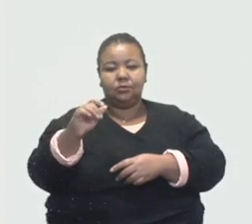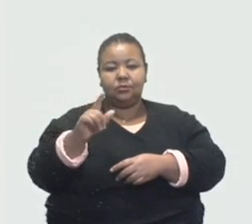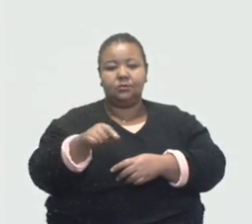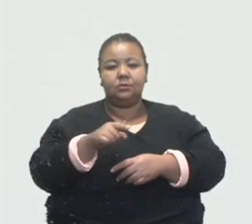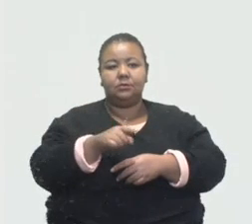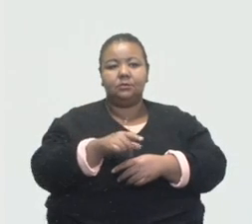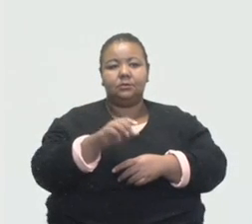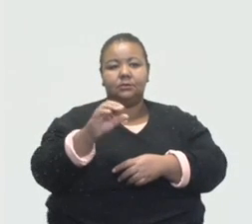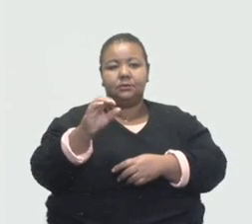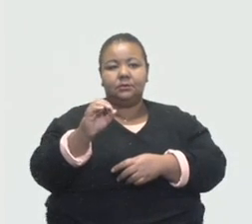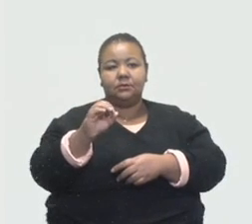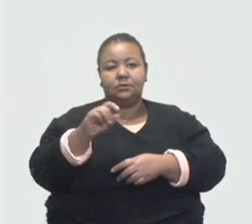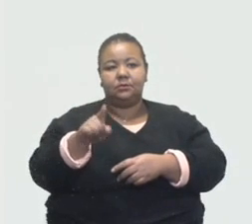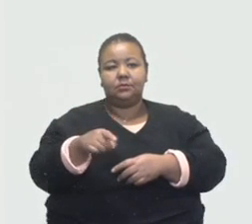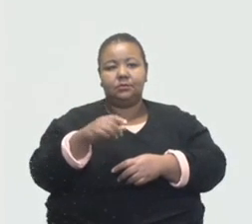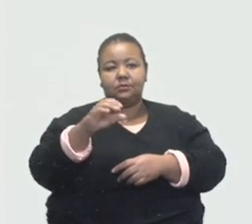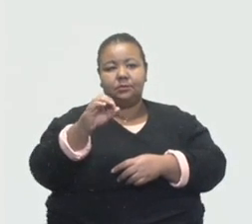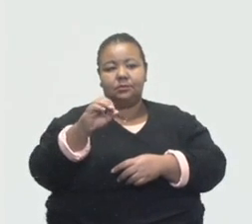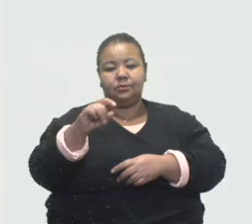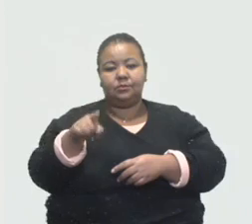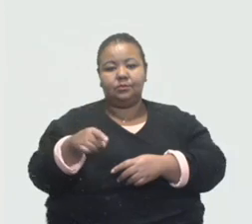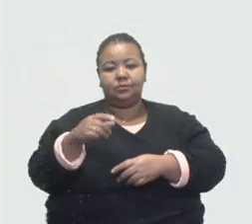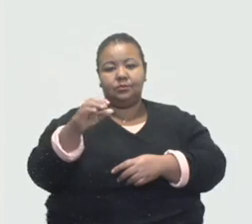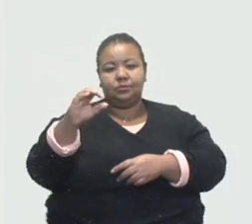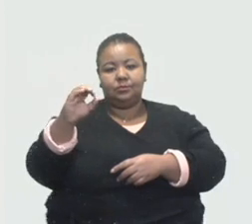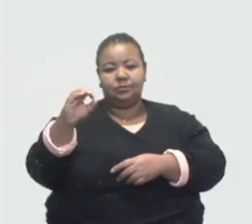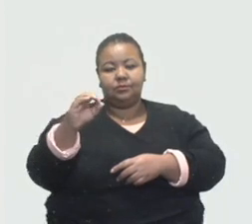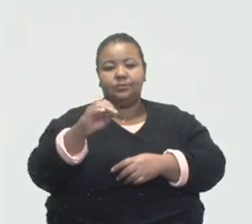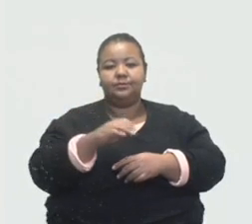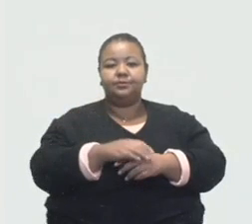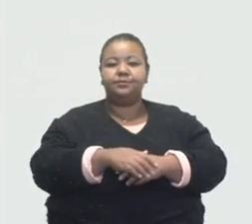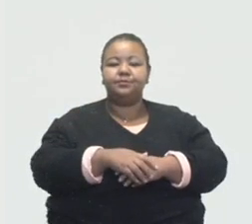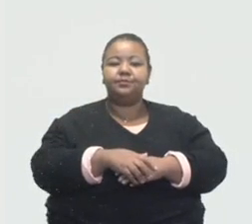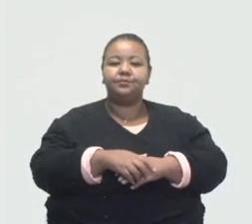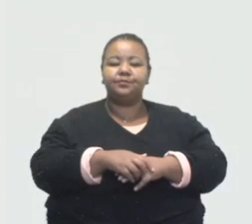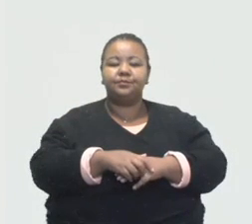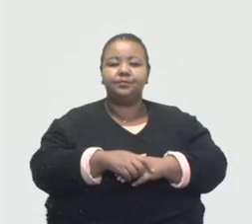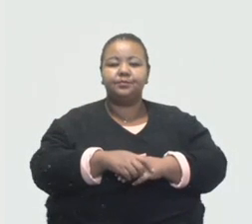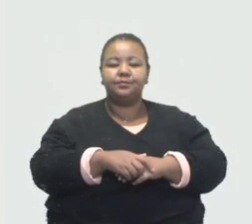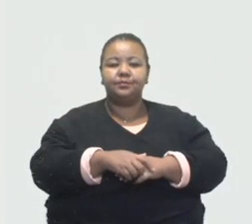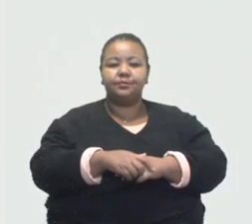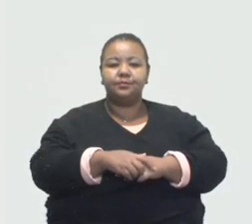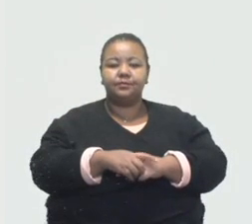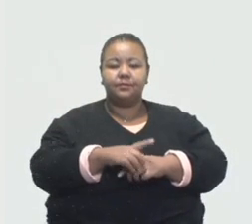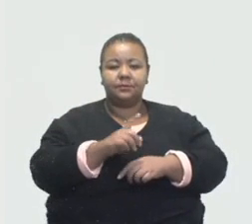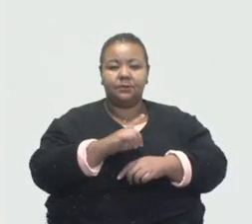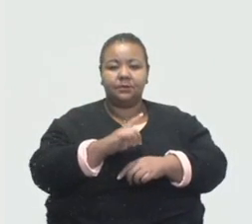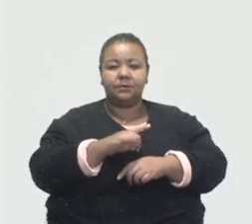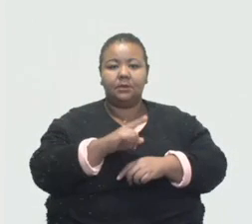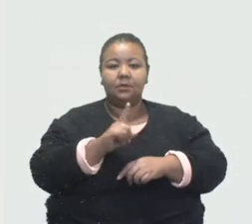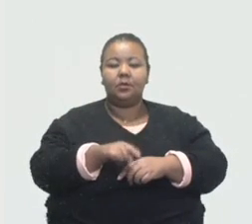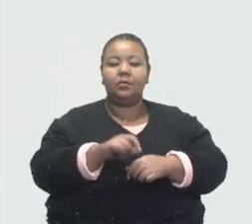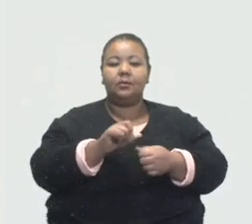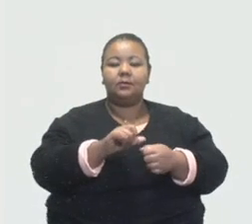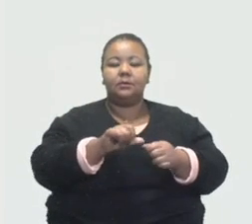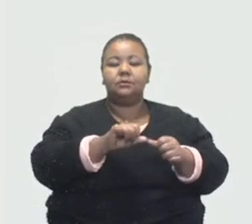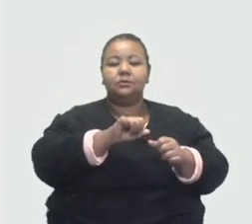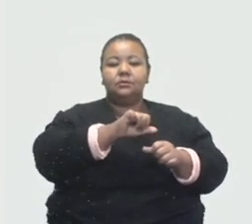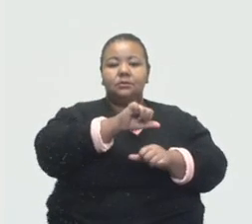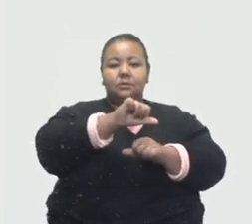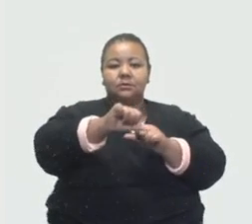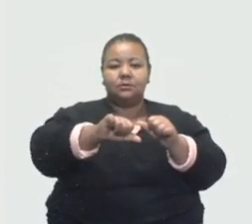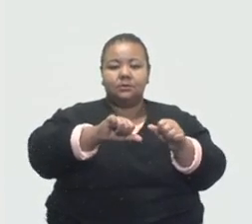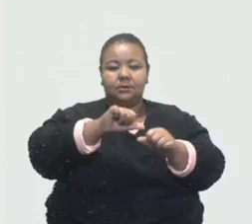é 0, 0 e 0. Não temos como ela é dada, a nossa transformação,